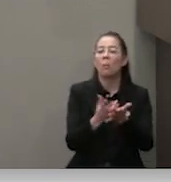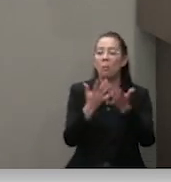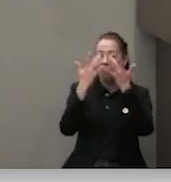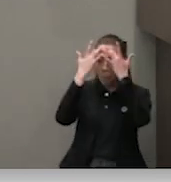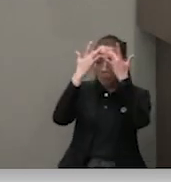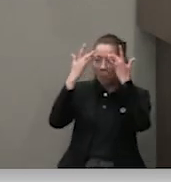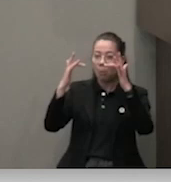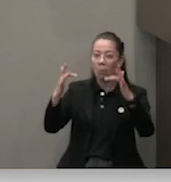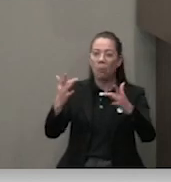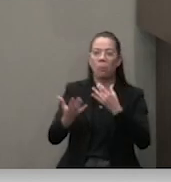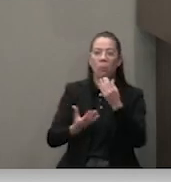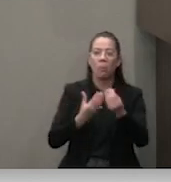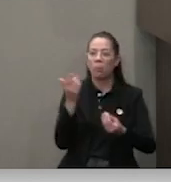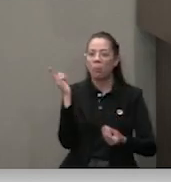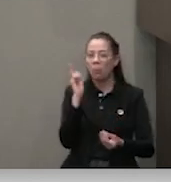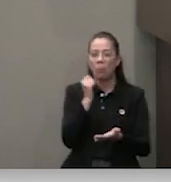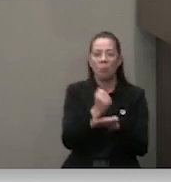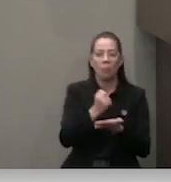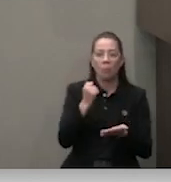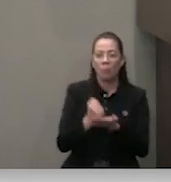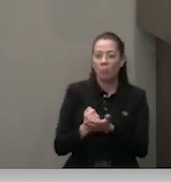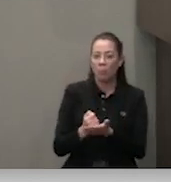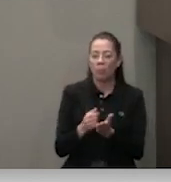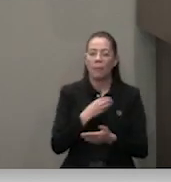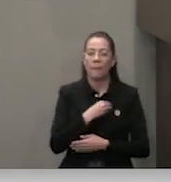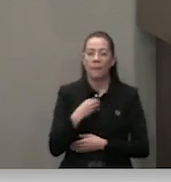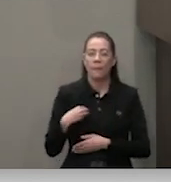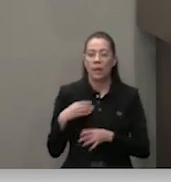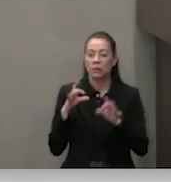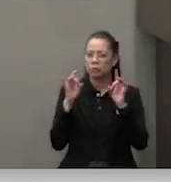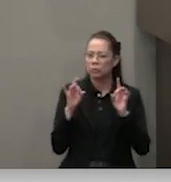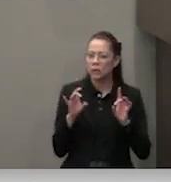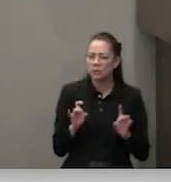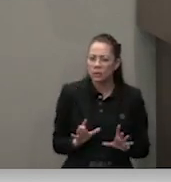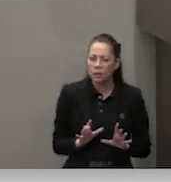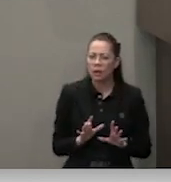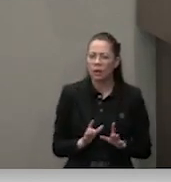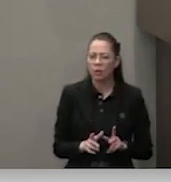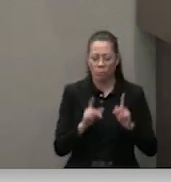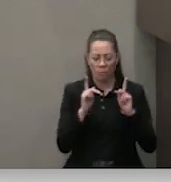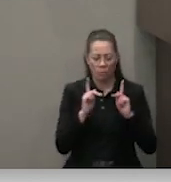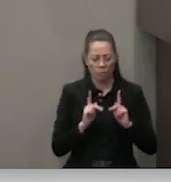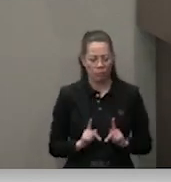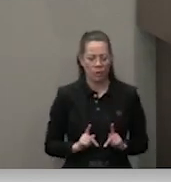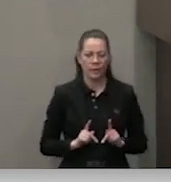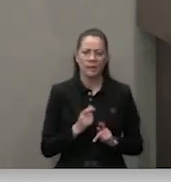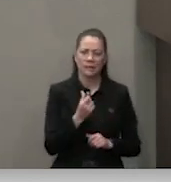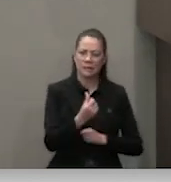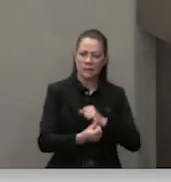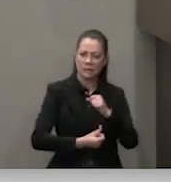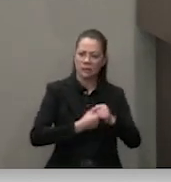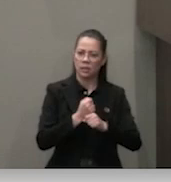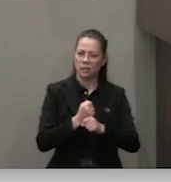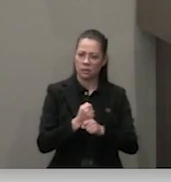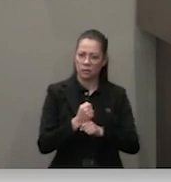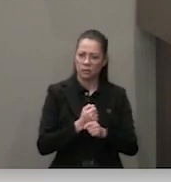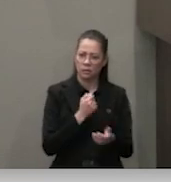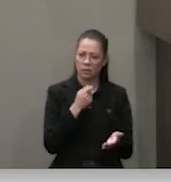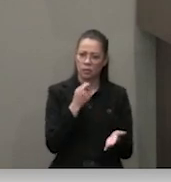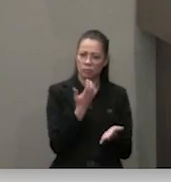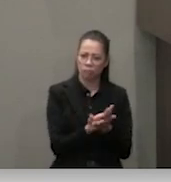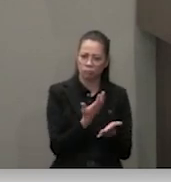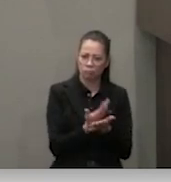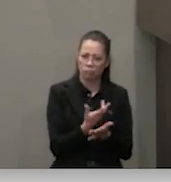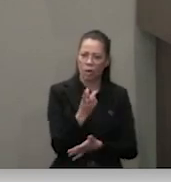por não conseguem contratar pediatra ora uma pessoa que passa 6 anos estudando pagando